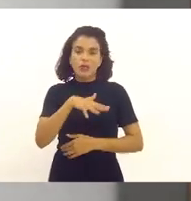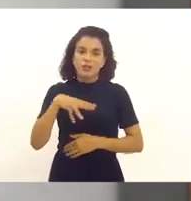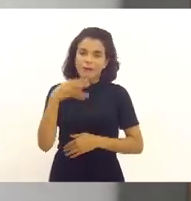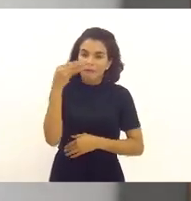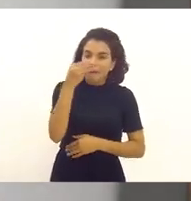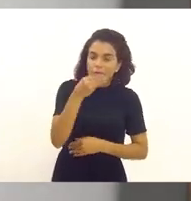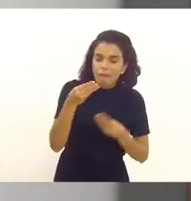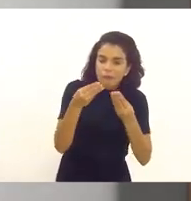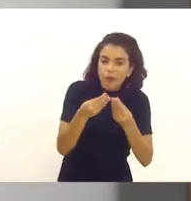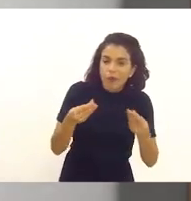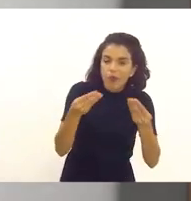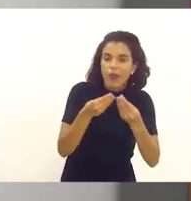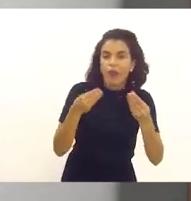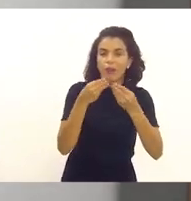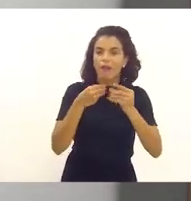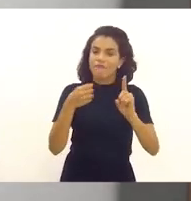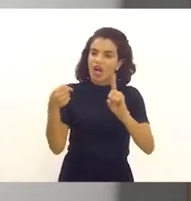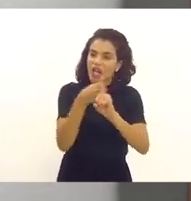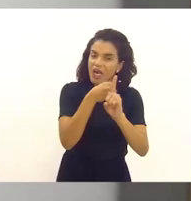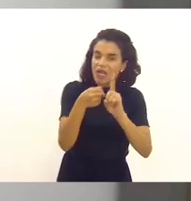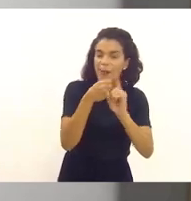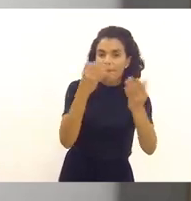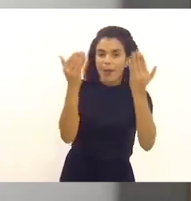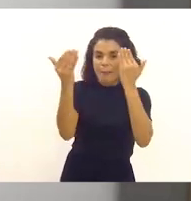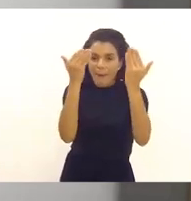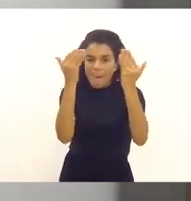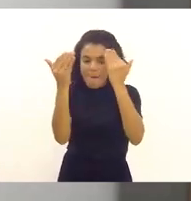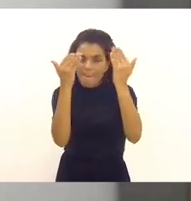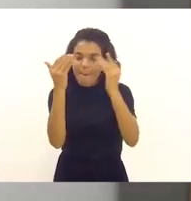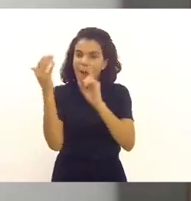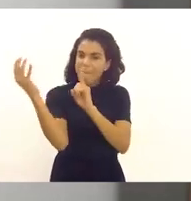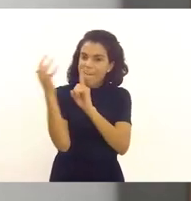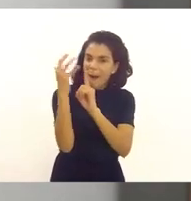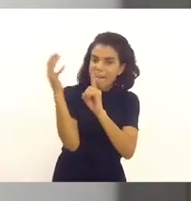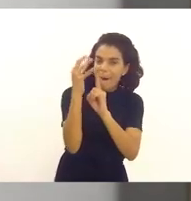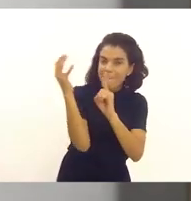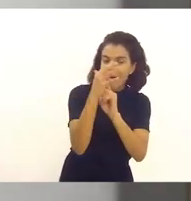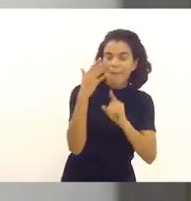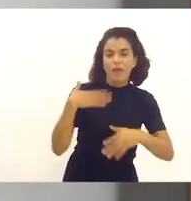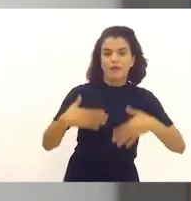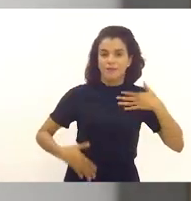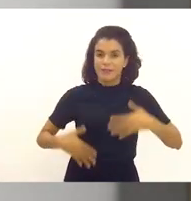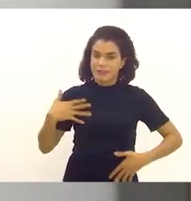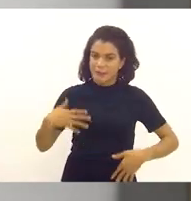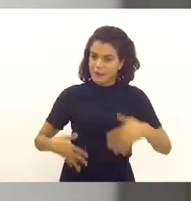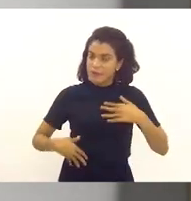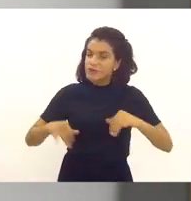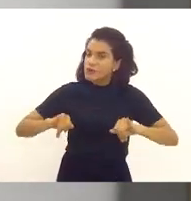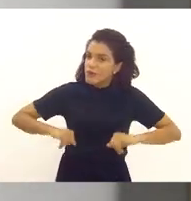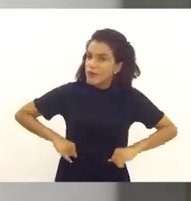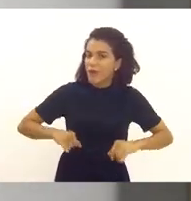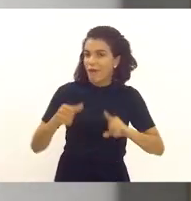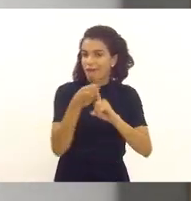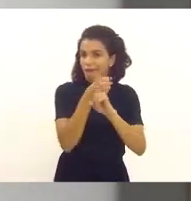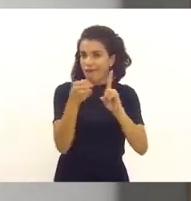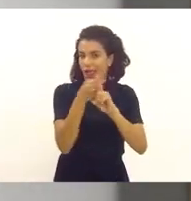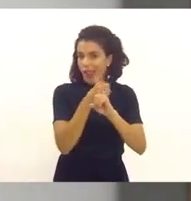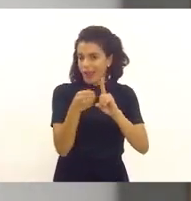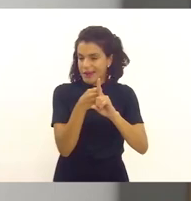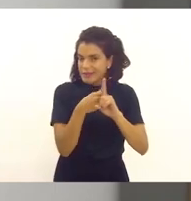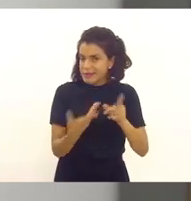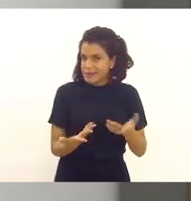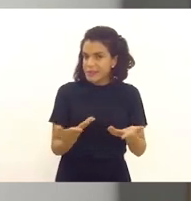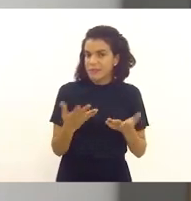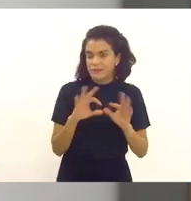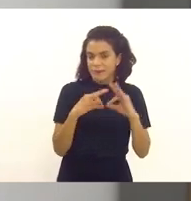que foram agredidas psicologicamente né e fisicamente sofrer essa violência doméstica aí que a gente tem falado